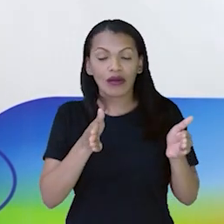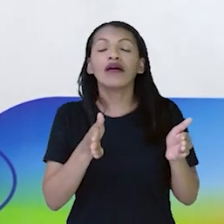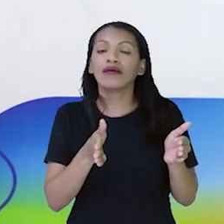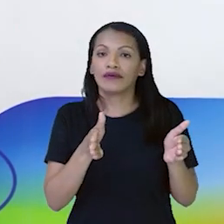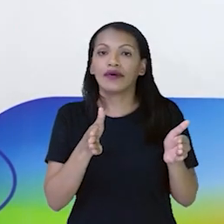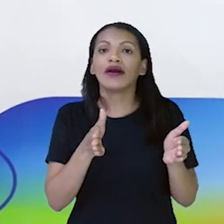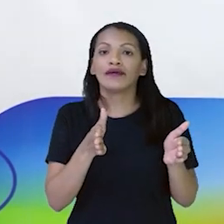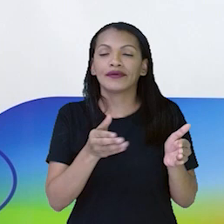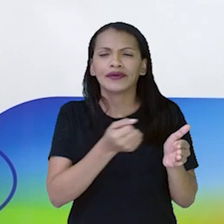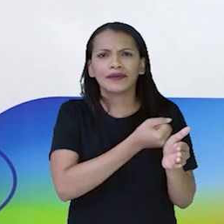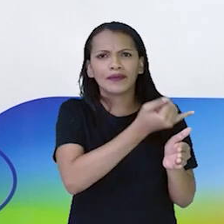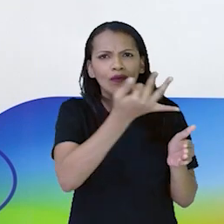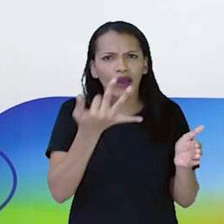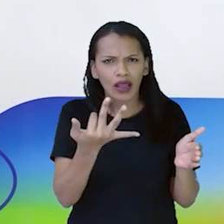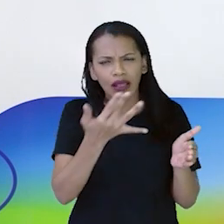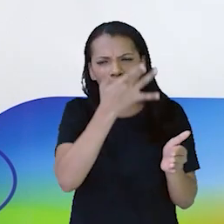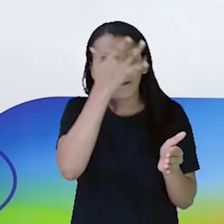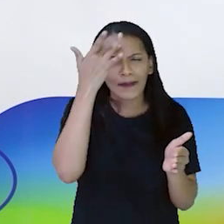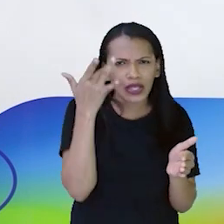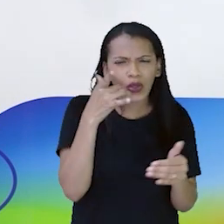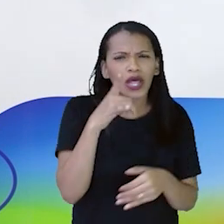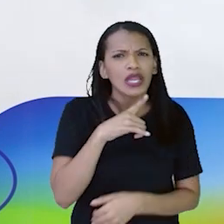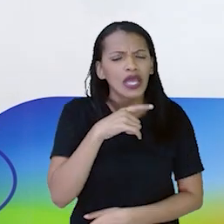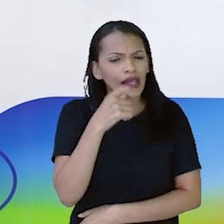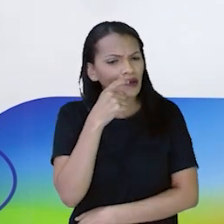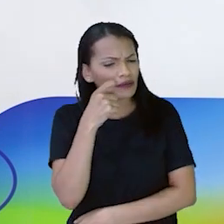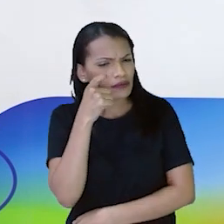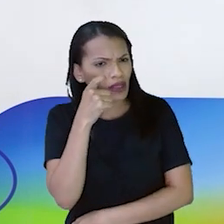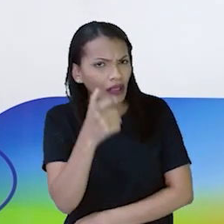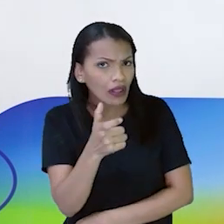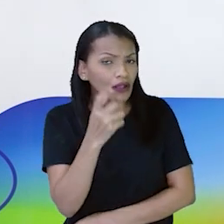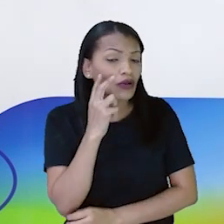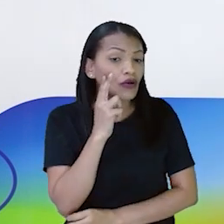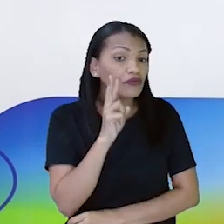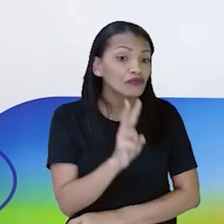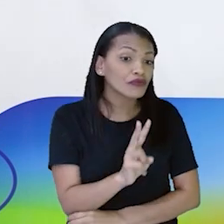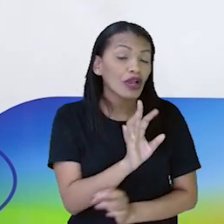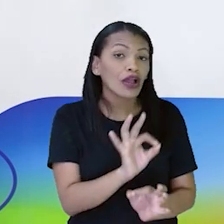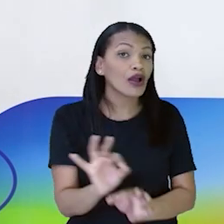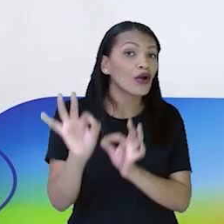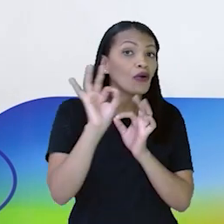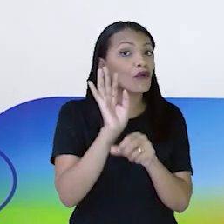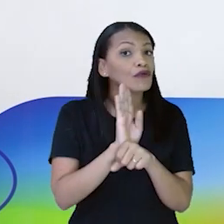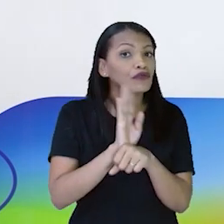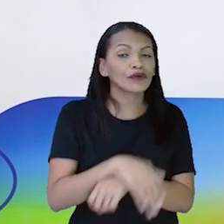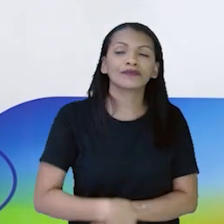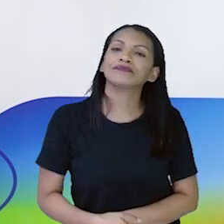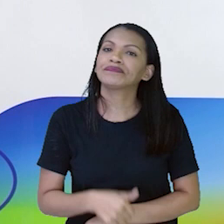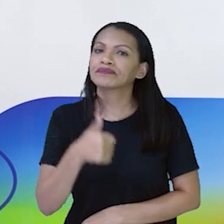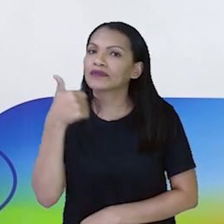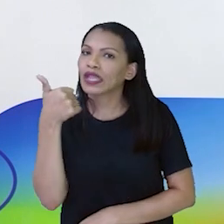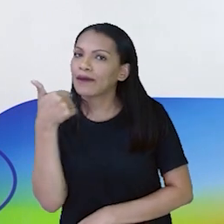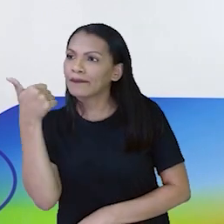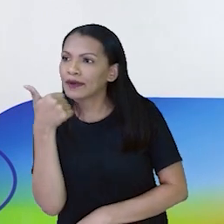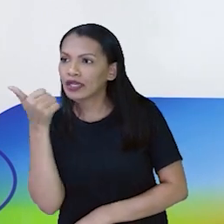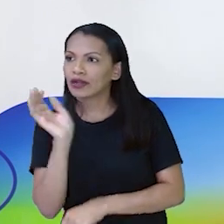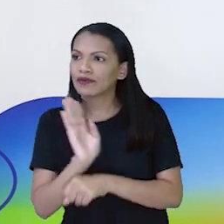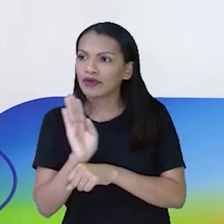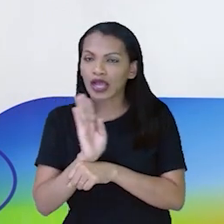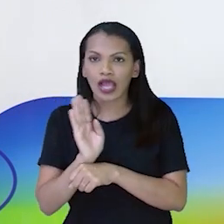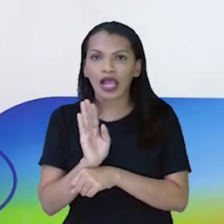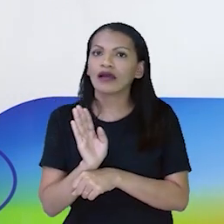eu estou falando da quantidade de pessoas que têm interesse de assistir esse filme. Olha só, o primeiro filme é A Bela